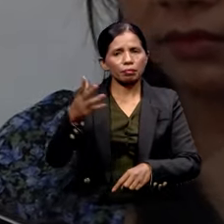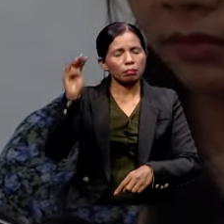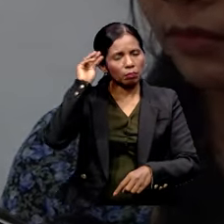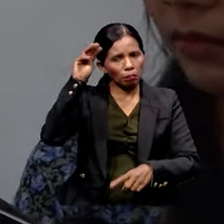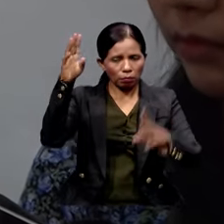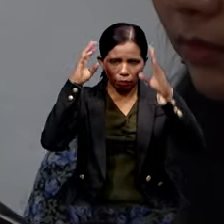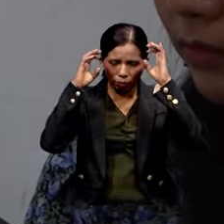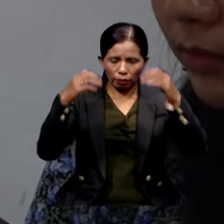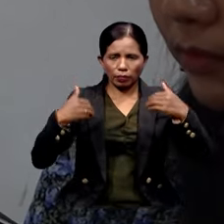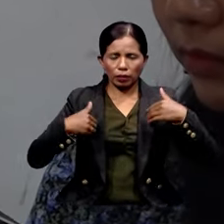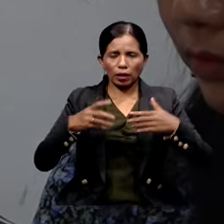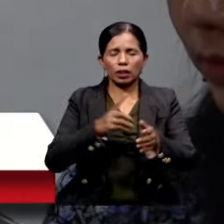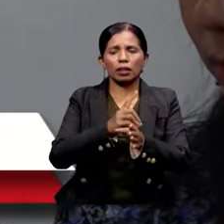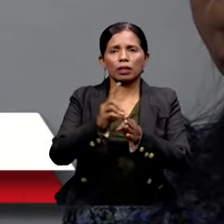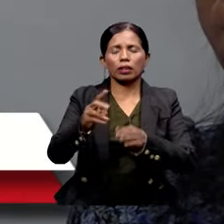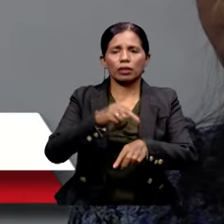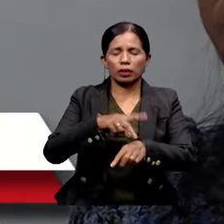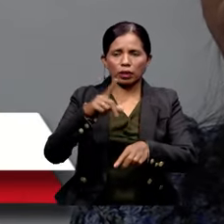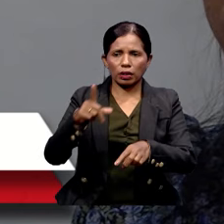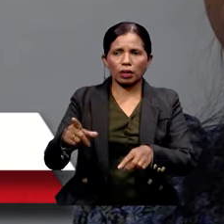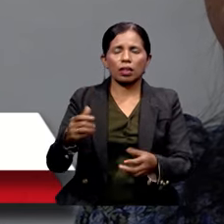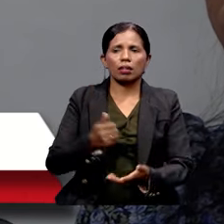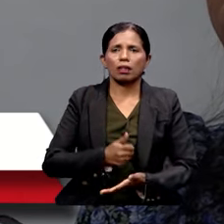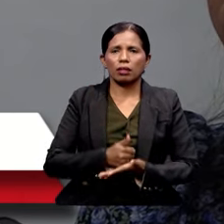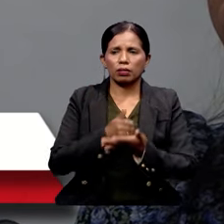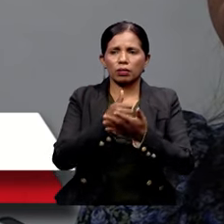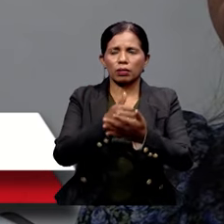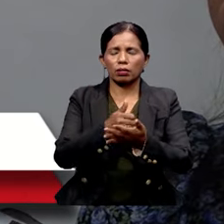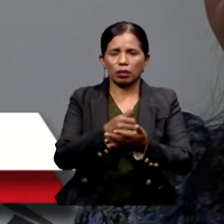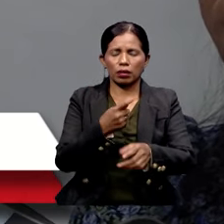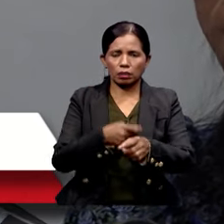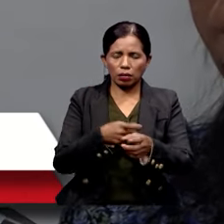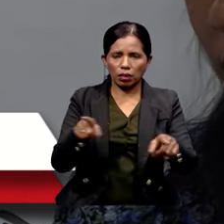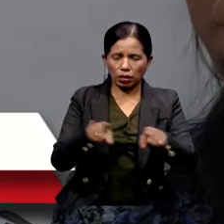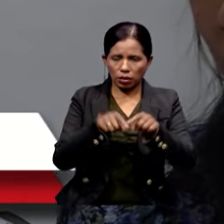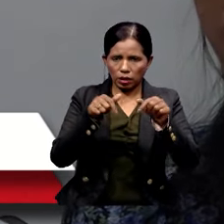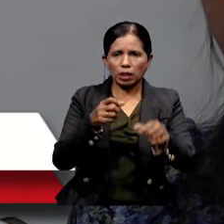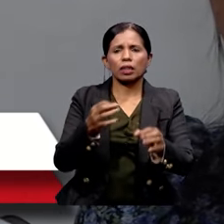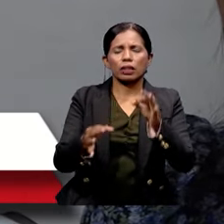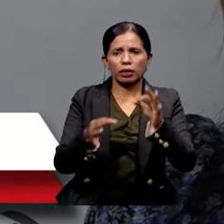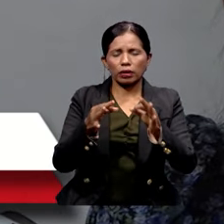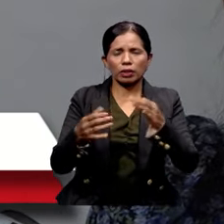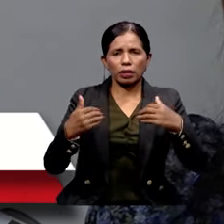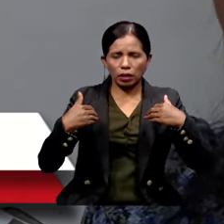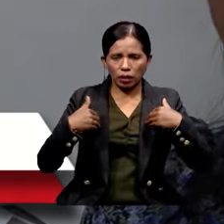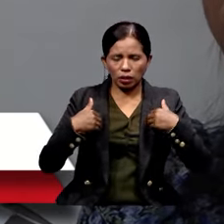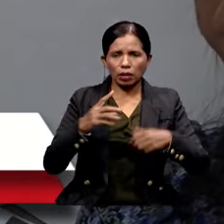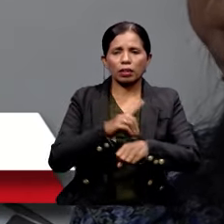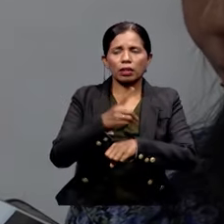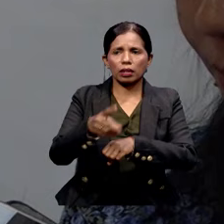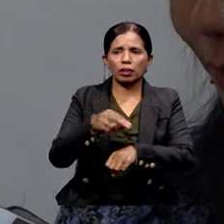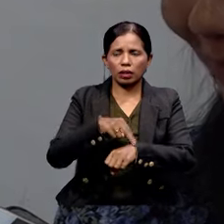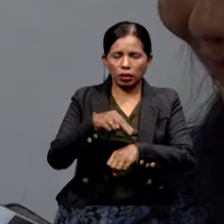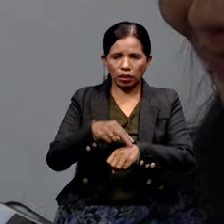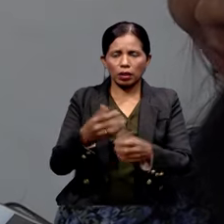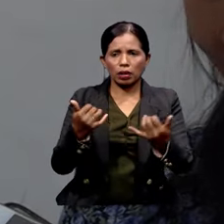iha Direção Nacional Asaun Escolar, nebe maktau matam ba a situasaun hansane, quando iha acontece desastre naturais, Direção